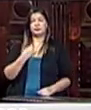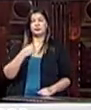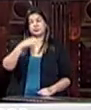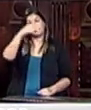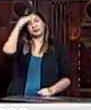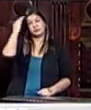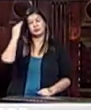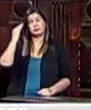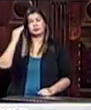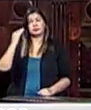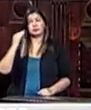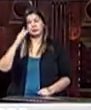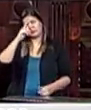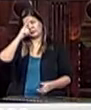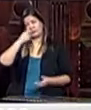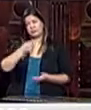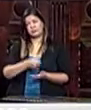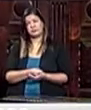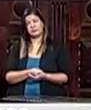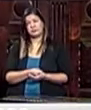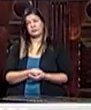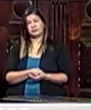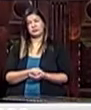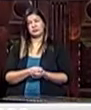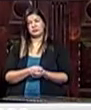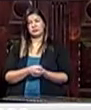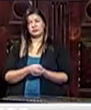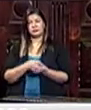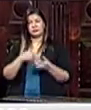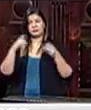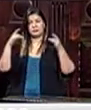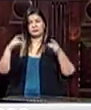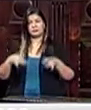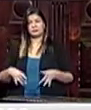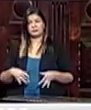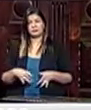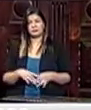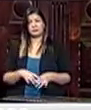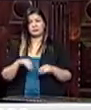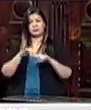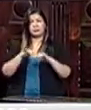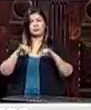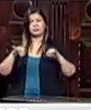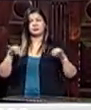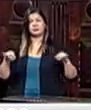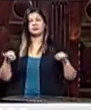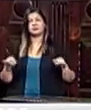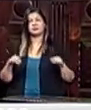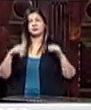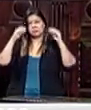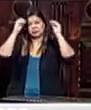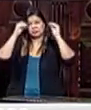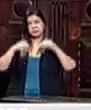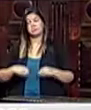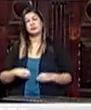Temer decidiu renunciar. E quem é que divulga que o Temer